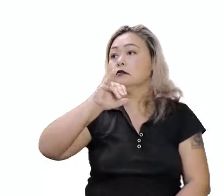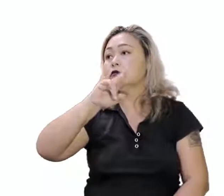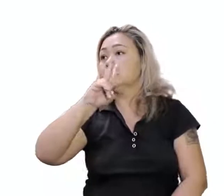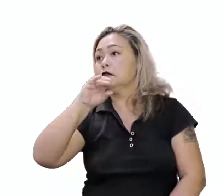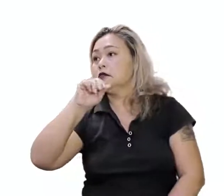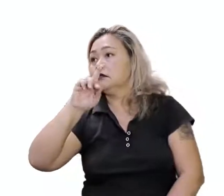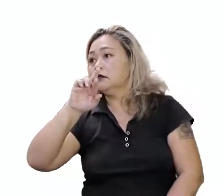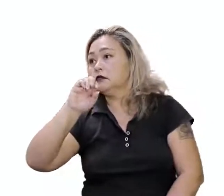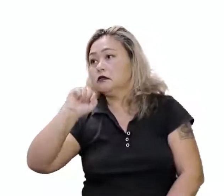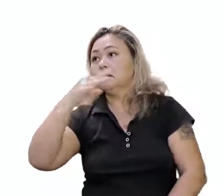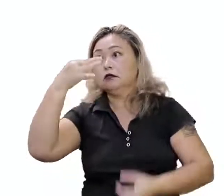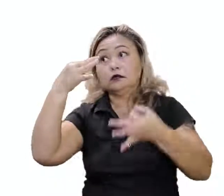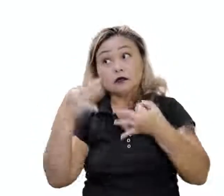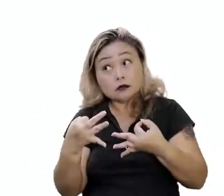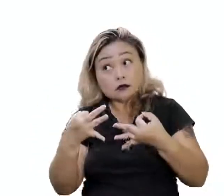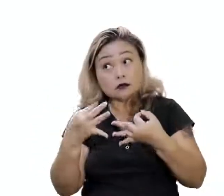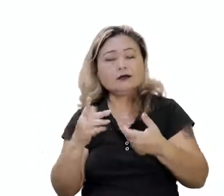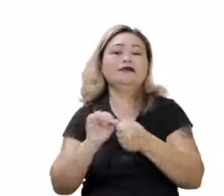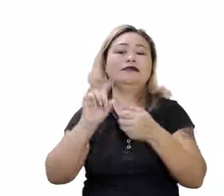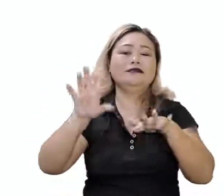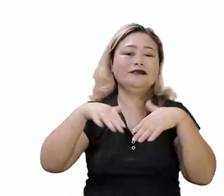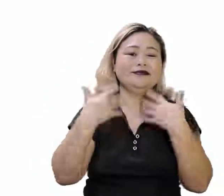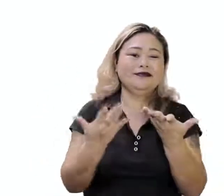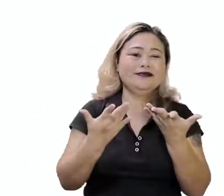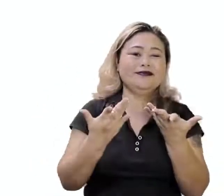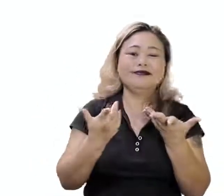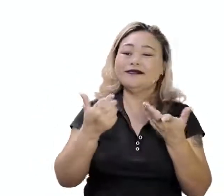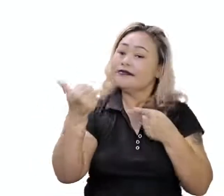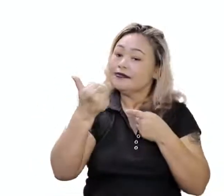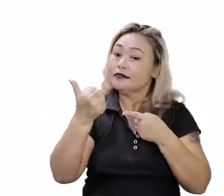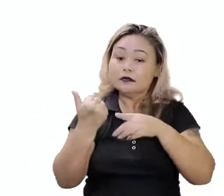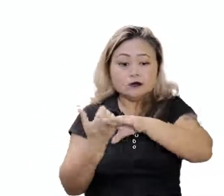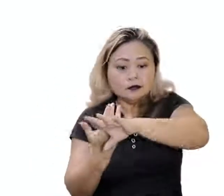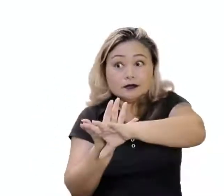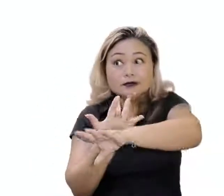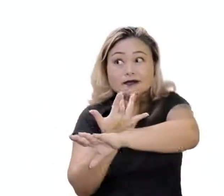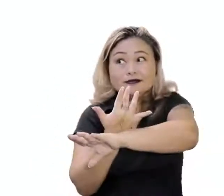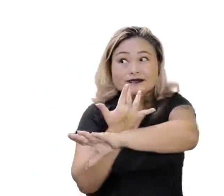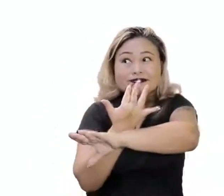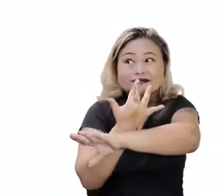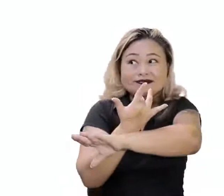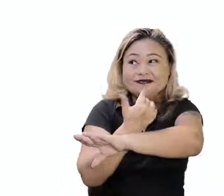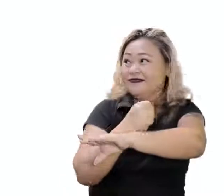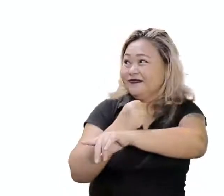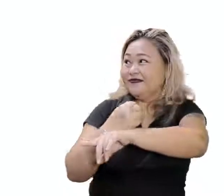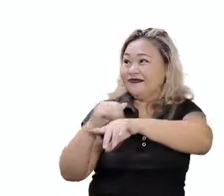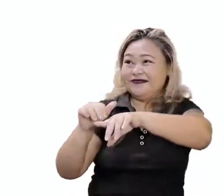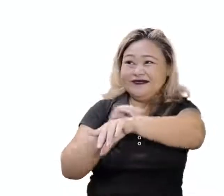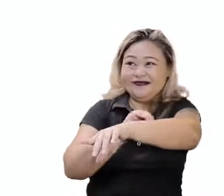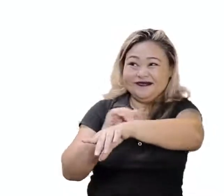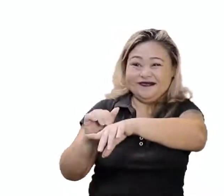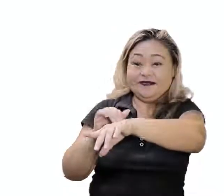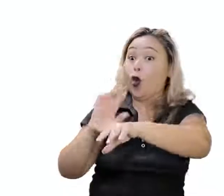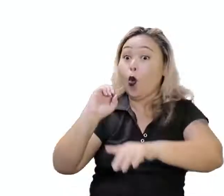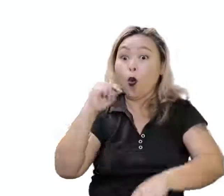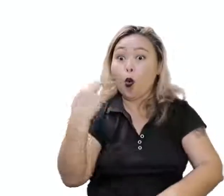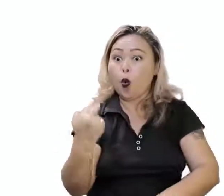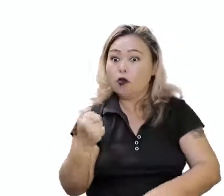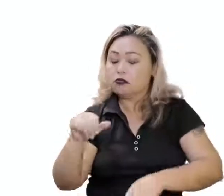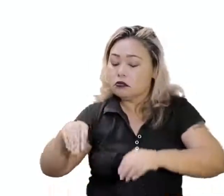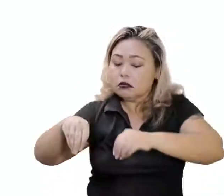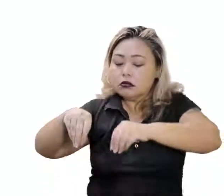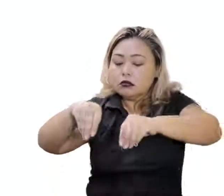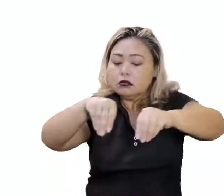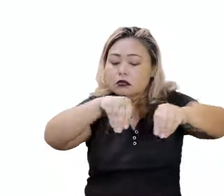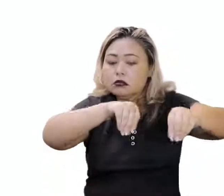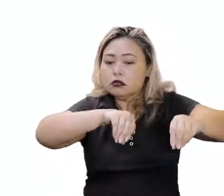herbívoros. Perfeito? Porque esses produtores ou são plantas, ou vegetais, ou no ambiente